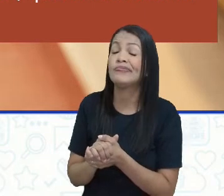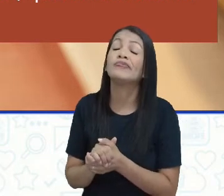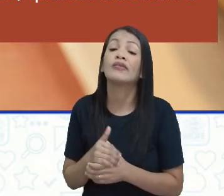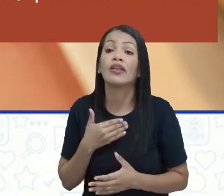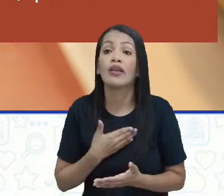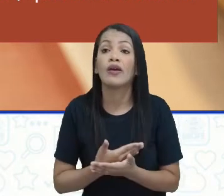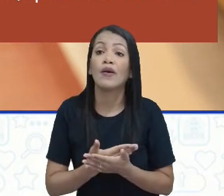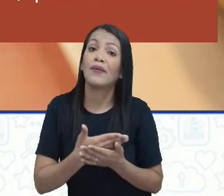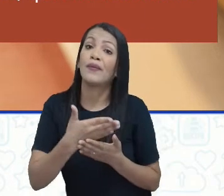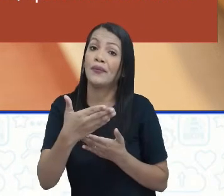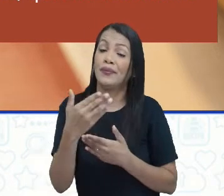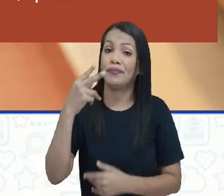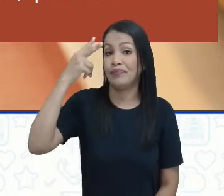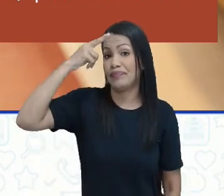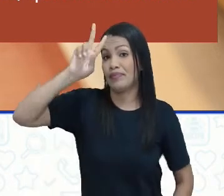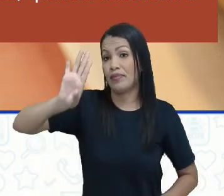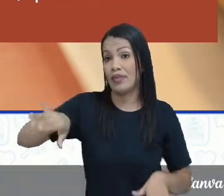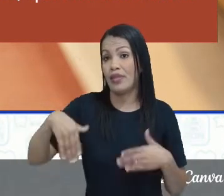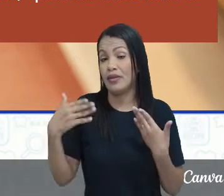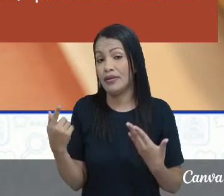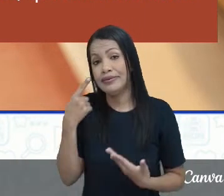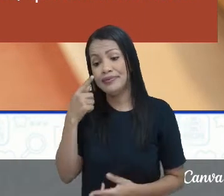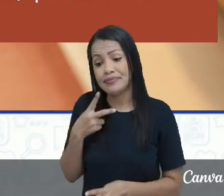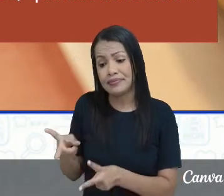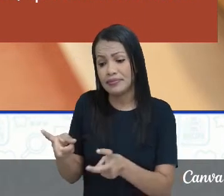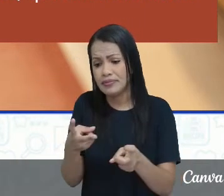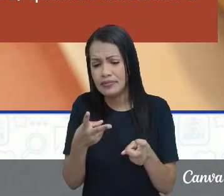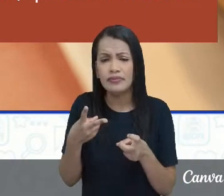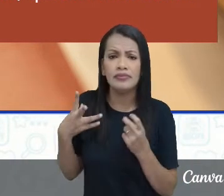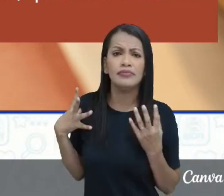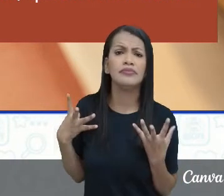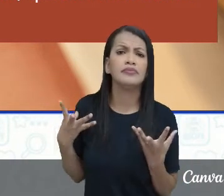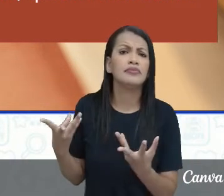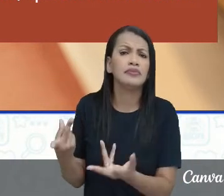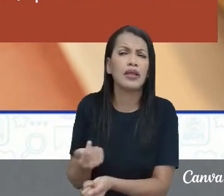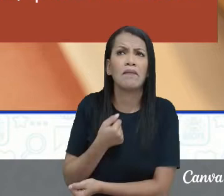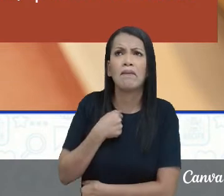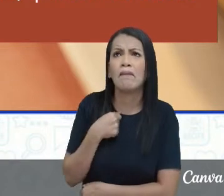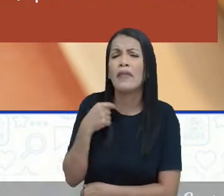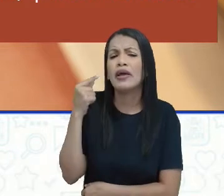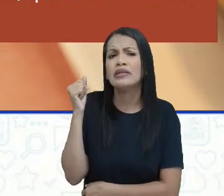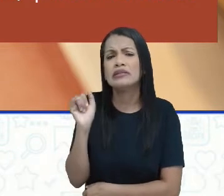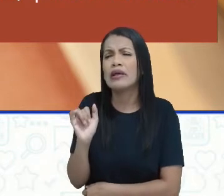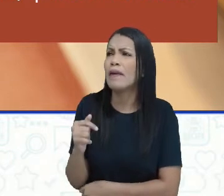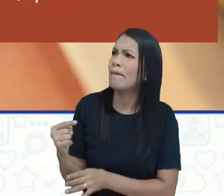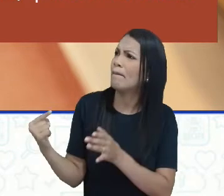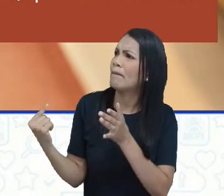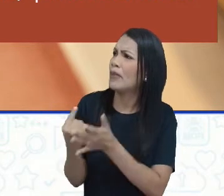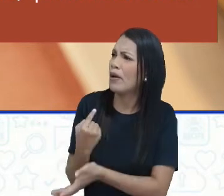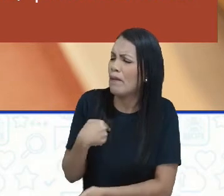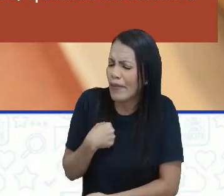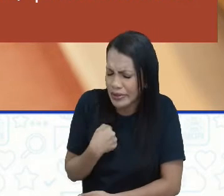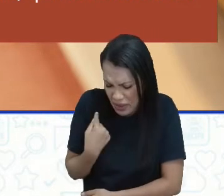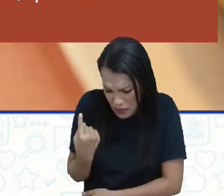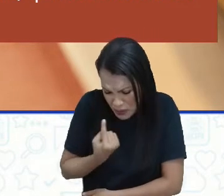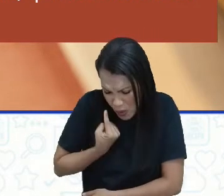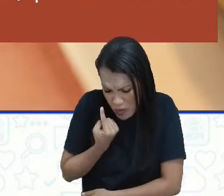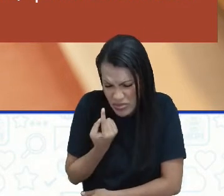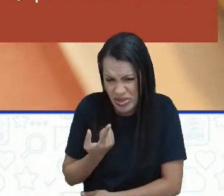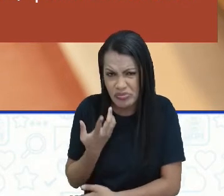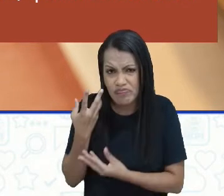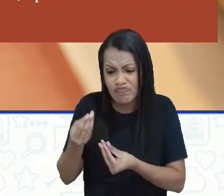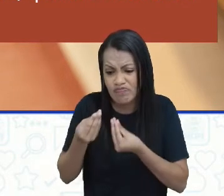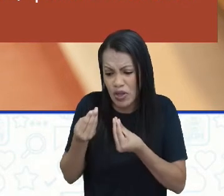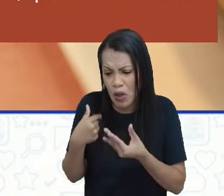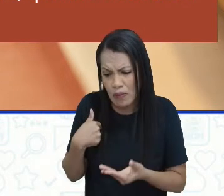desenrolar da história, quando, depois de perceber a habilidade, ela se pergunta se ela pode curar a própria solidão e decide ter